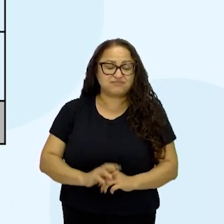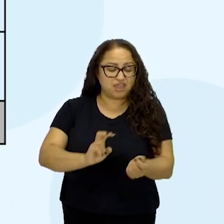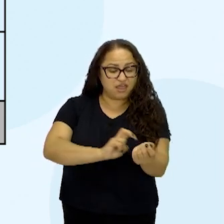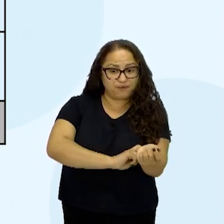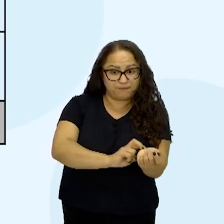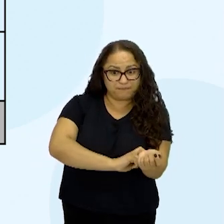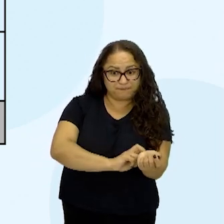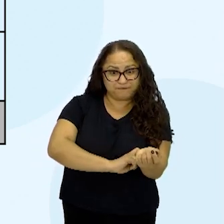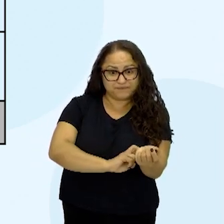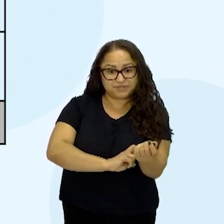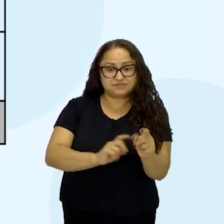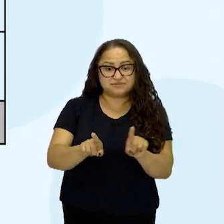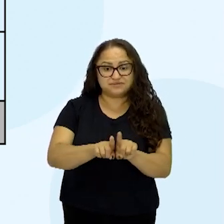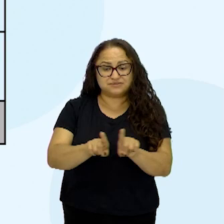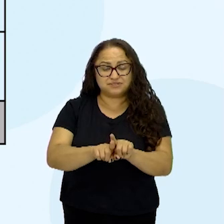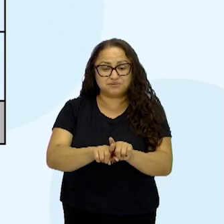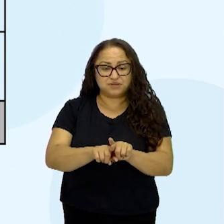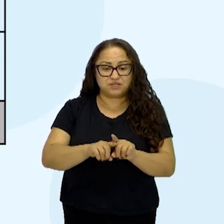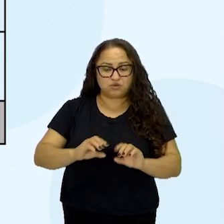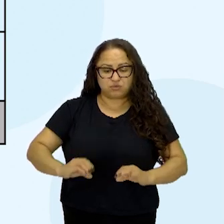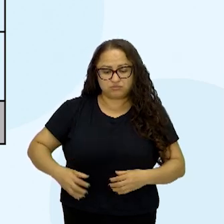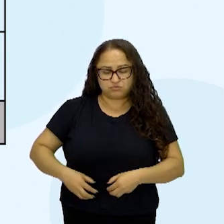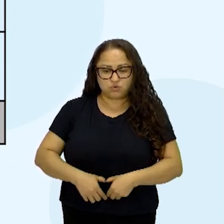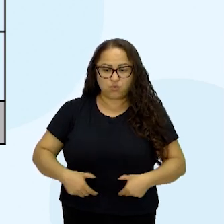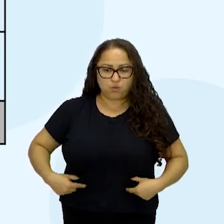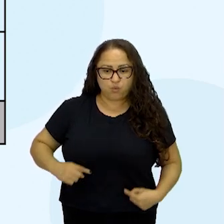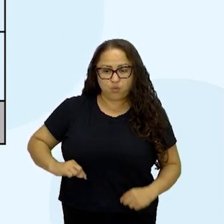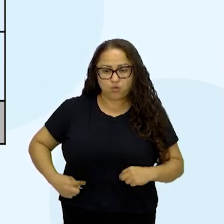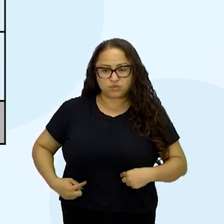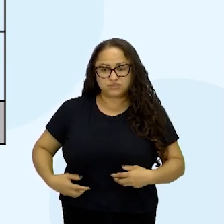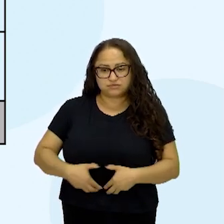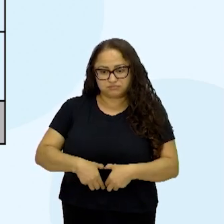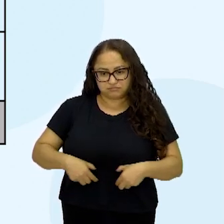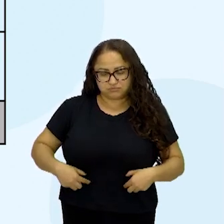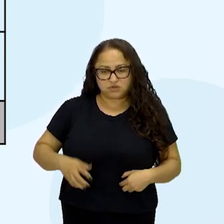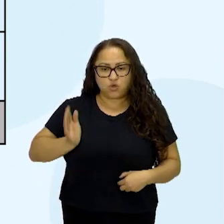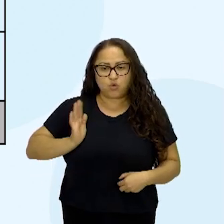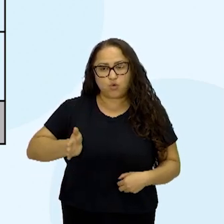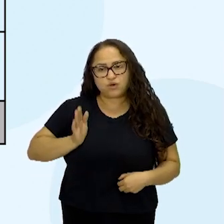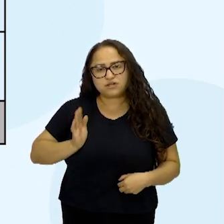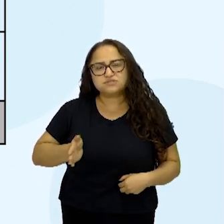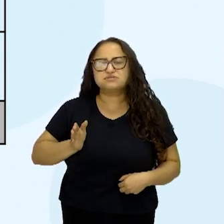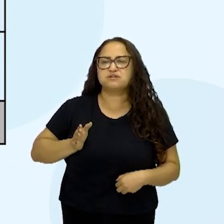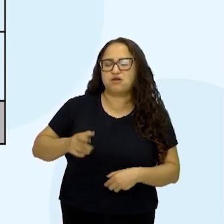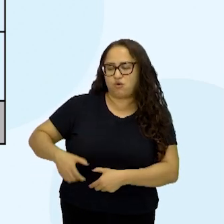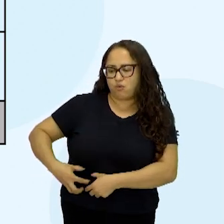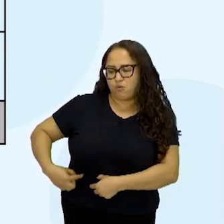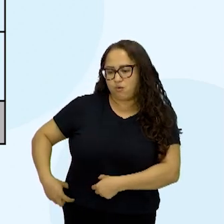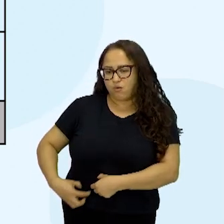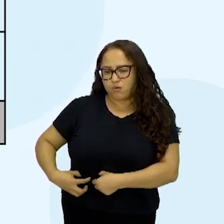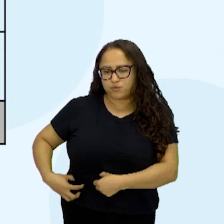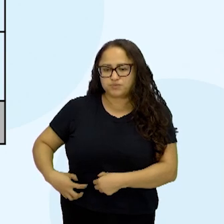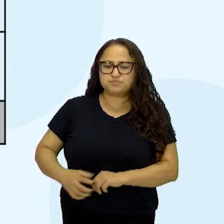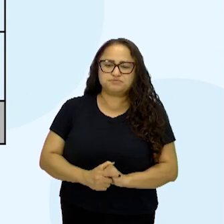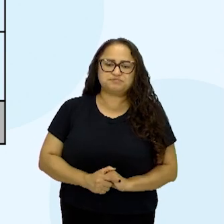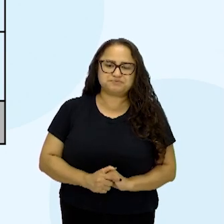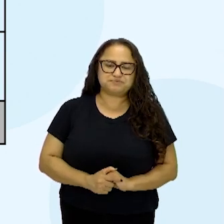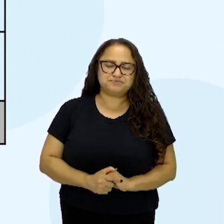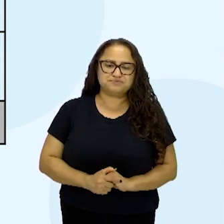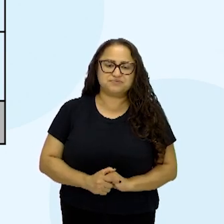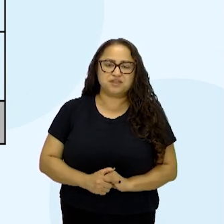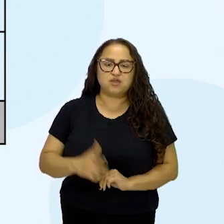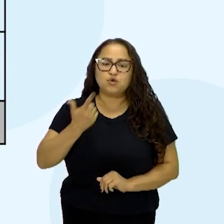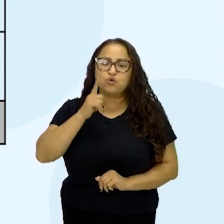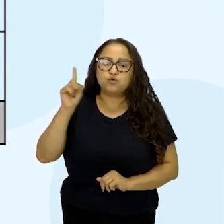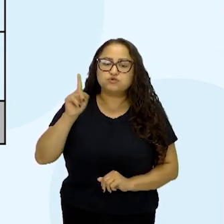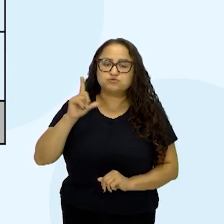e órgãos. Quando a gente fala de órgãos, são os órgãos, né? As coisas que nós temos aqui, coração, rins e tudo mais. E na última coluninha a